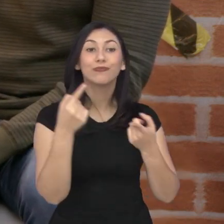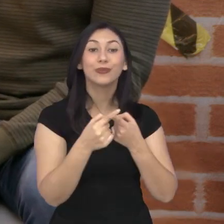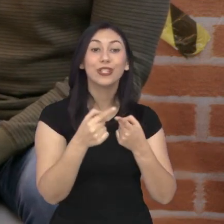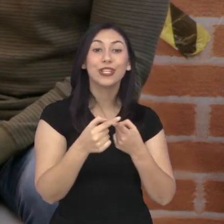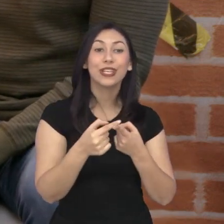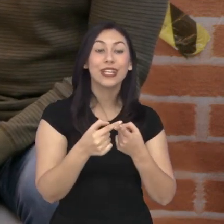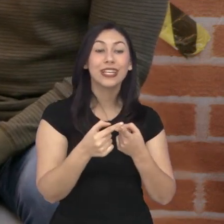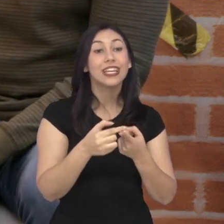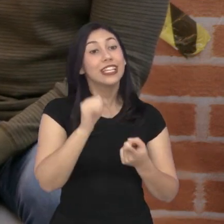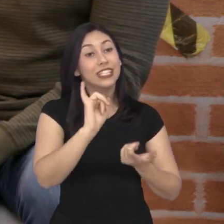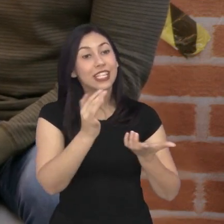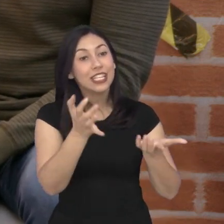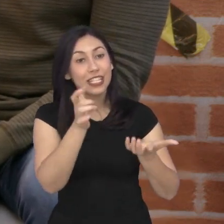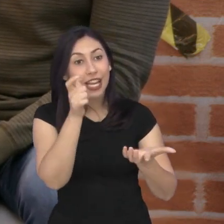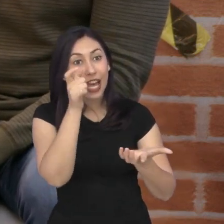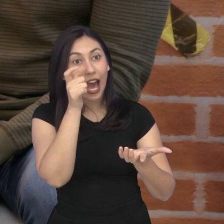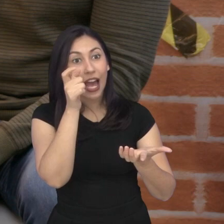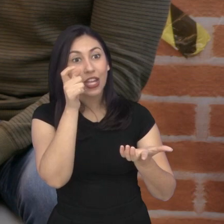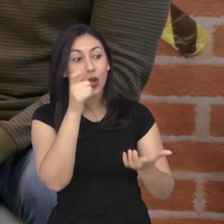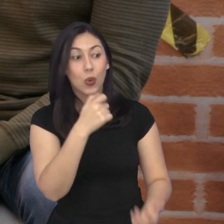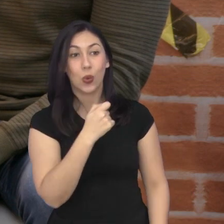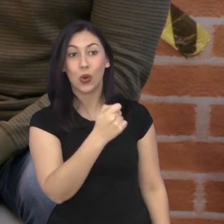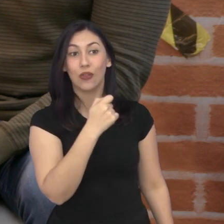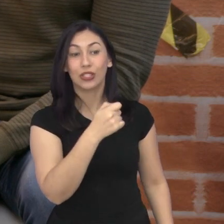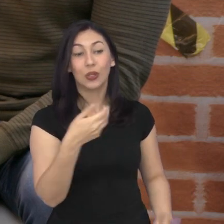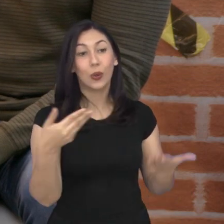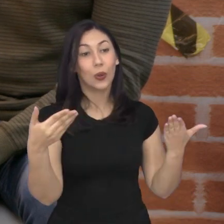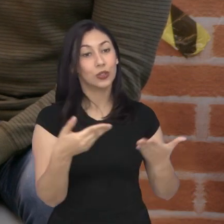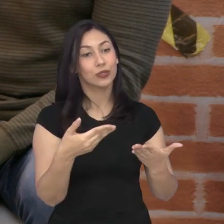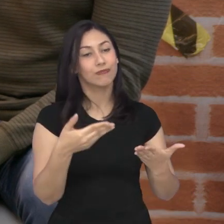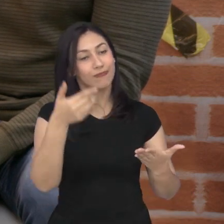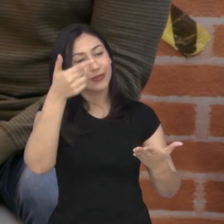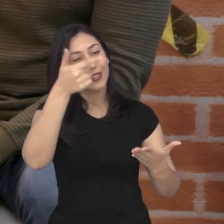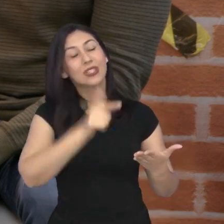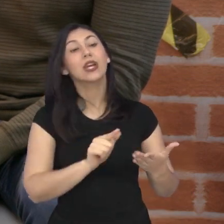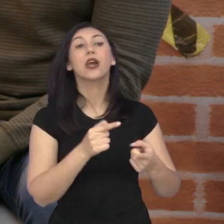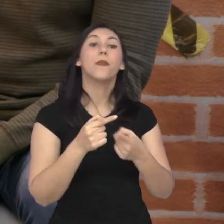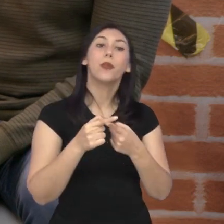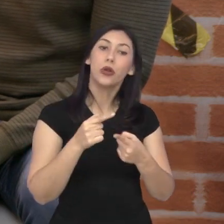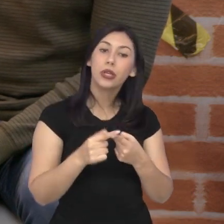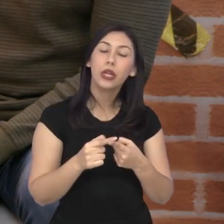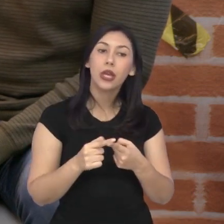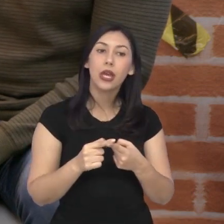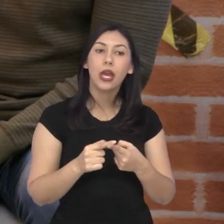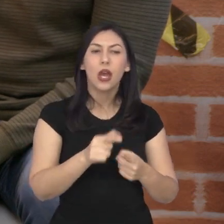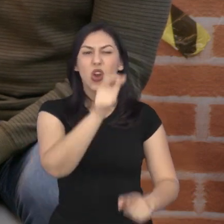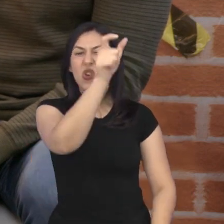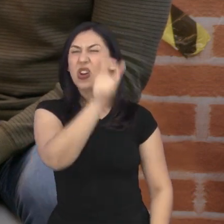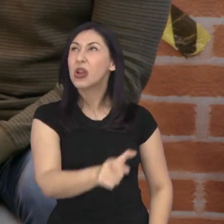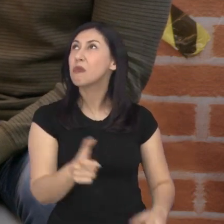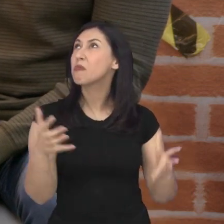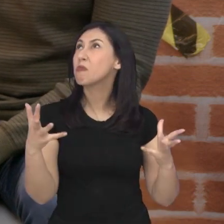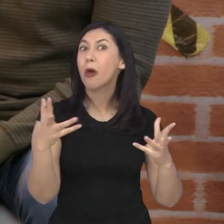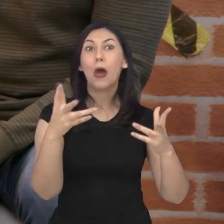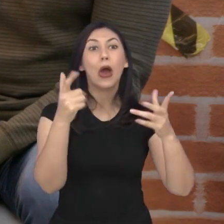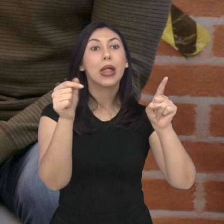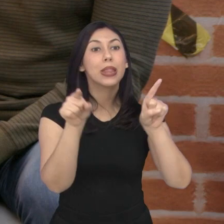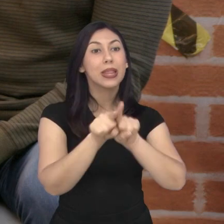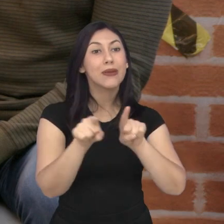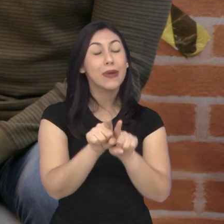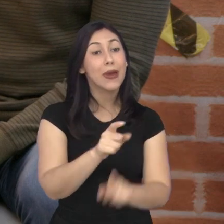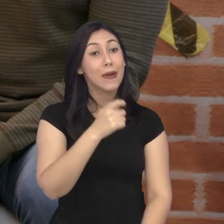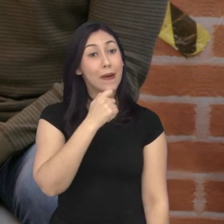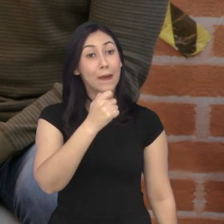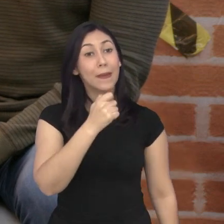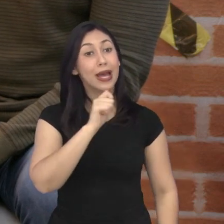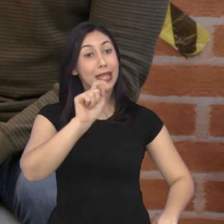porque se você quiser ver o nosso entrevistado pela TV, você consegue, porque além de ser um cara incrível, ele também é